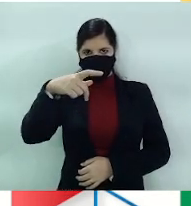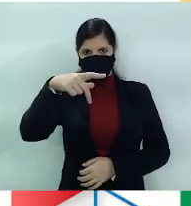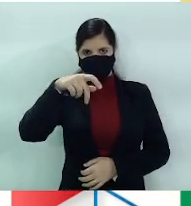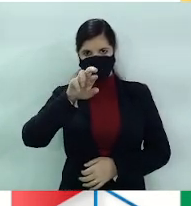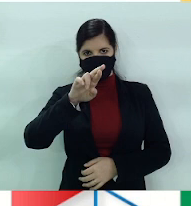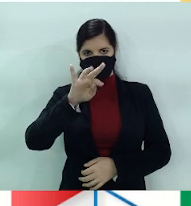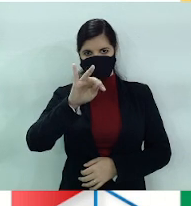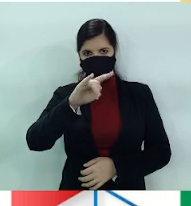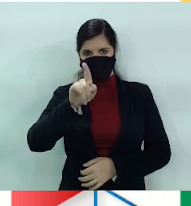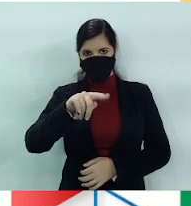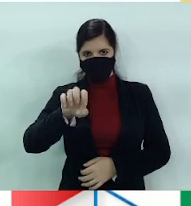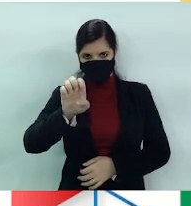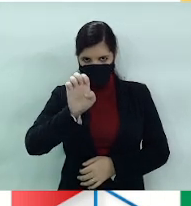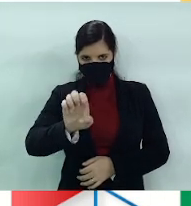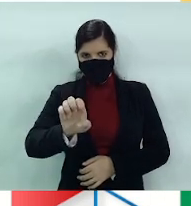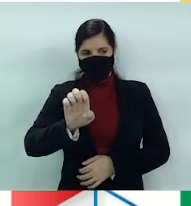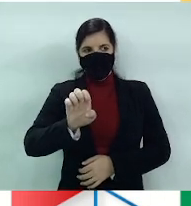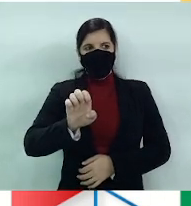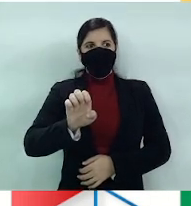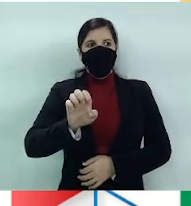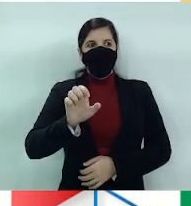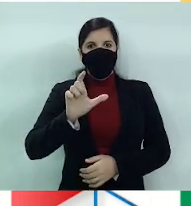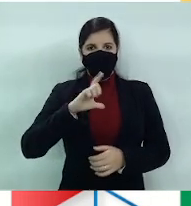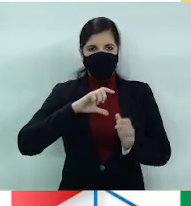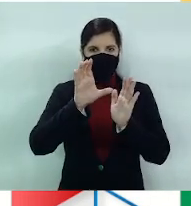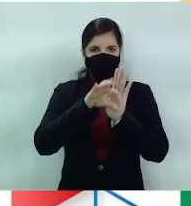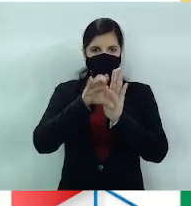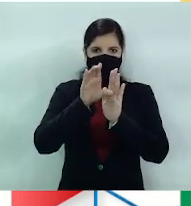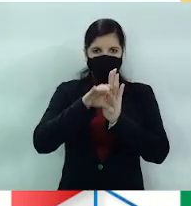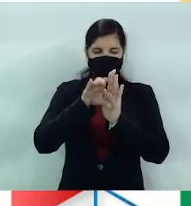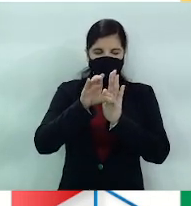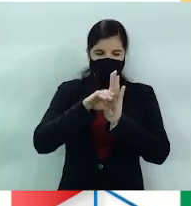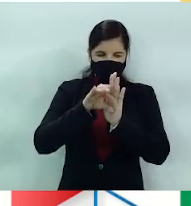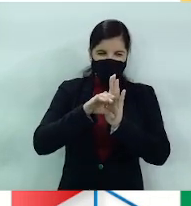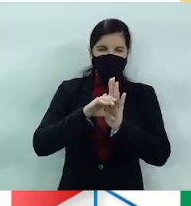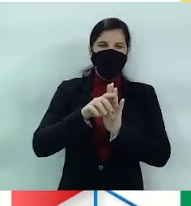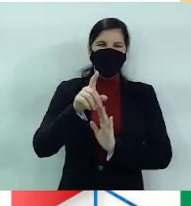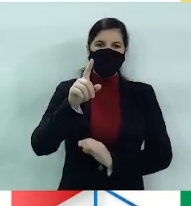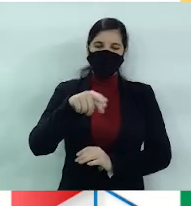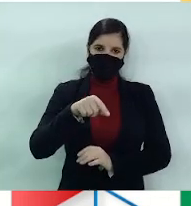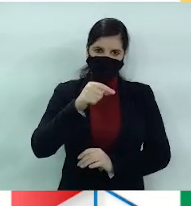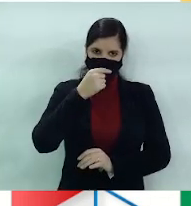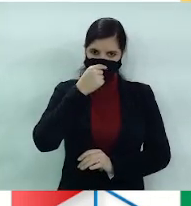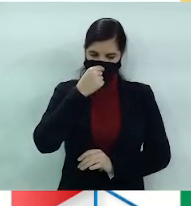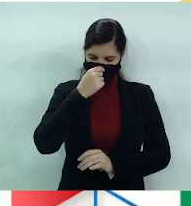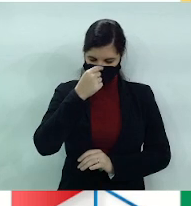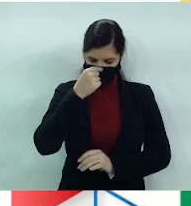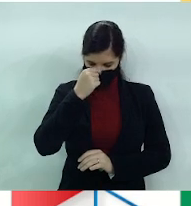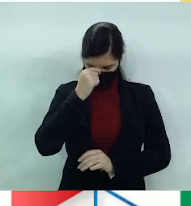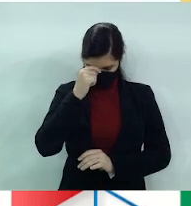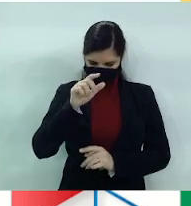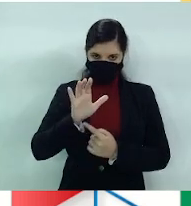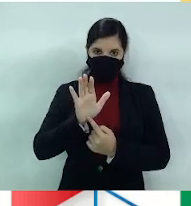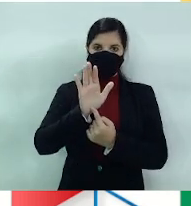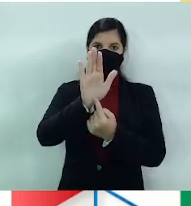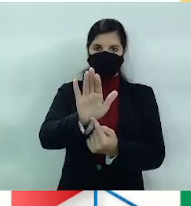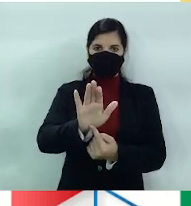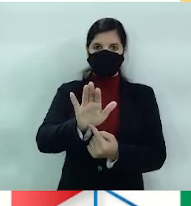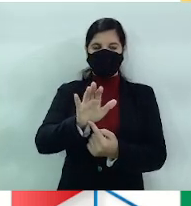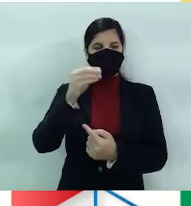essa expertise. Aí na tela vocês têm a definição. Expertise é basicamente mostrar